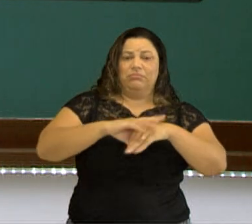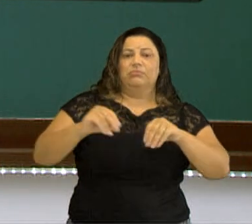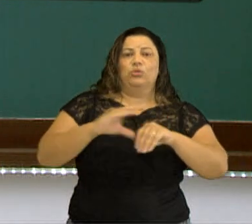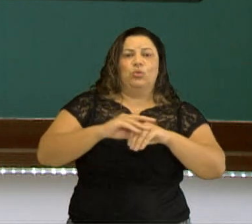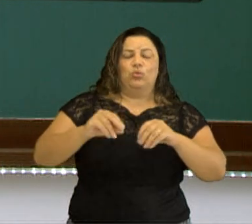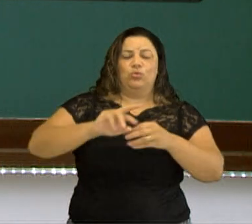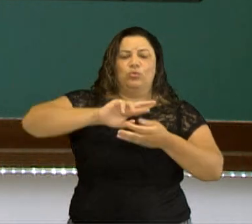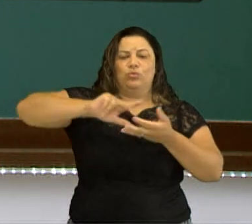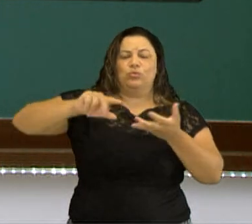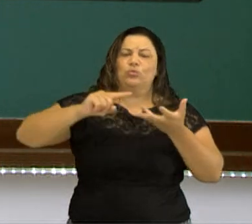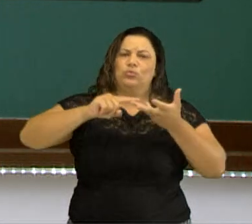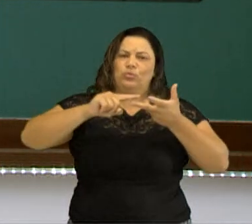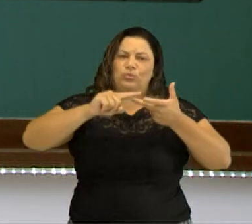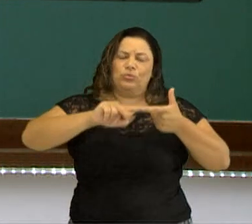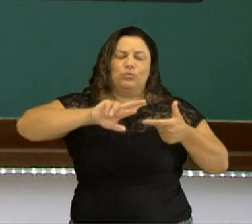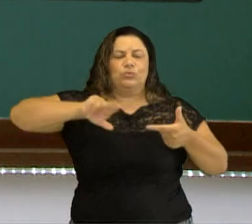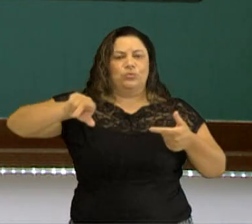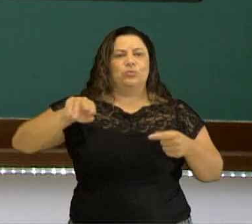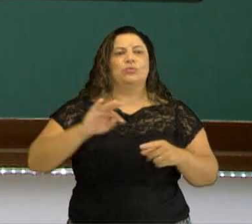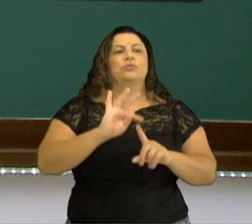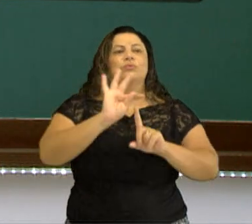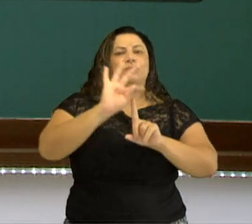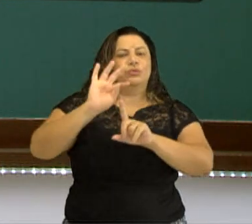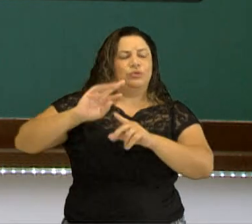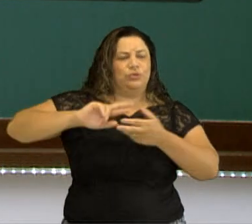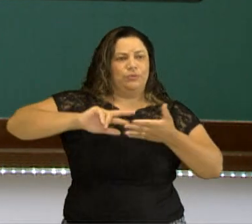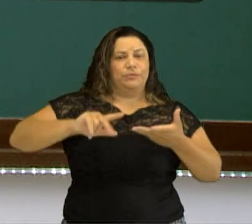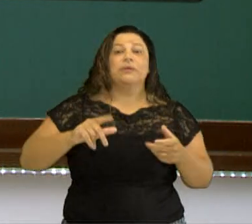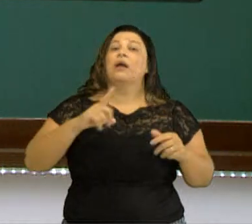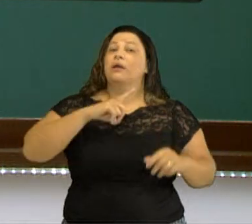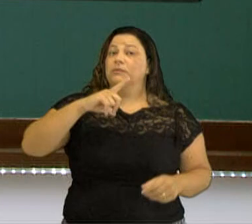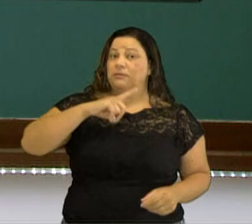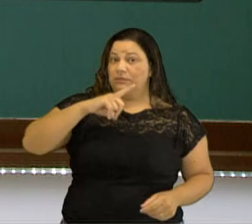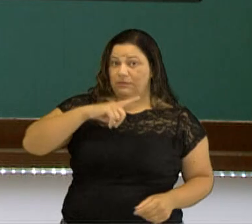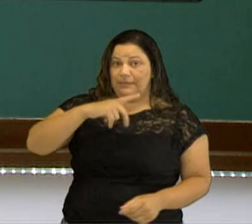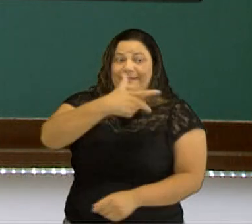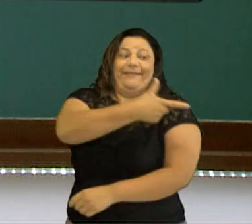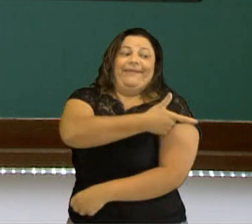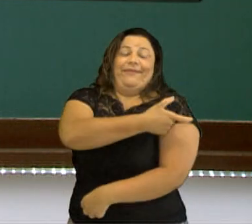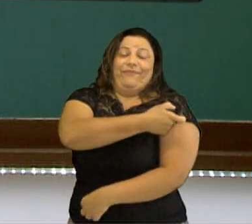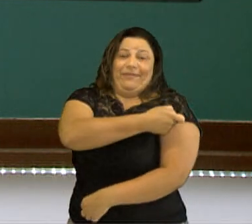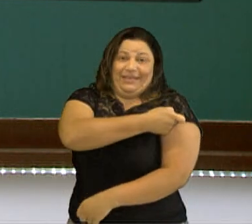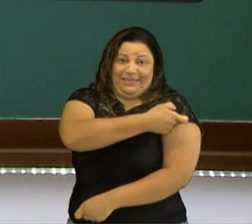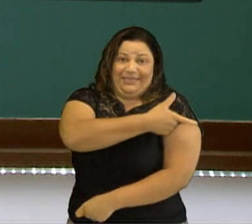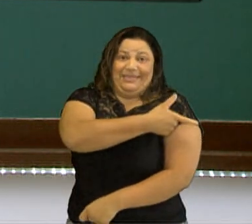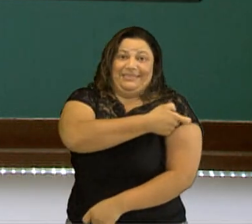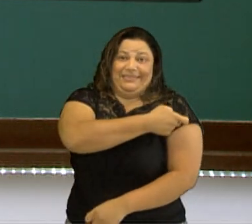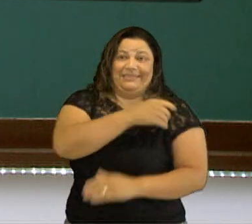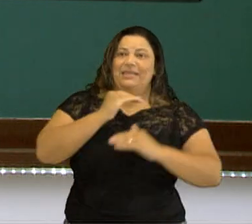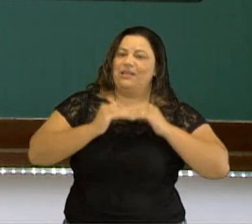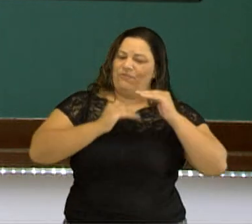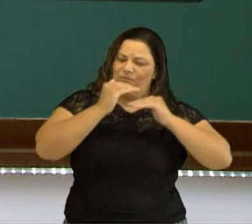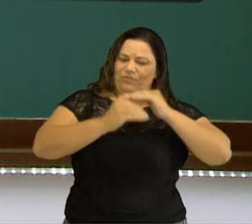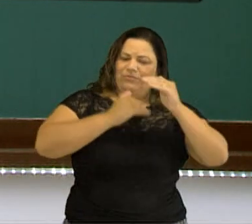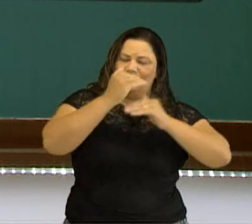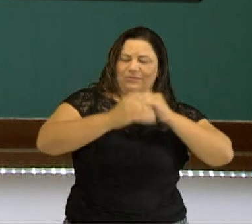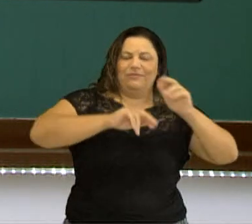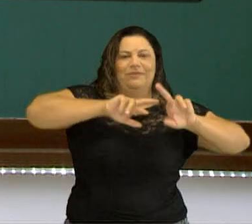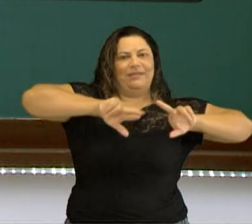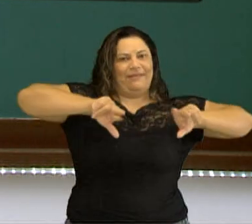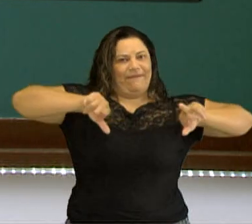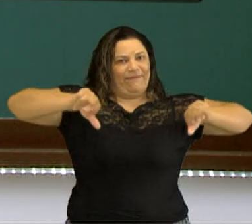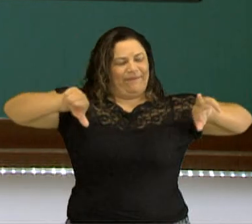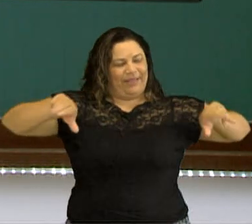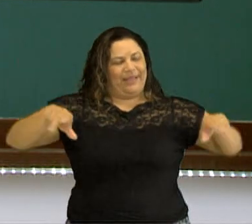os outros tipos de vírus. E existe vacina para a Covid-19, foram desenvolvidas várias vacinas